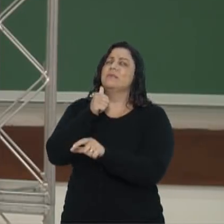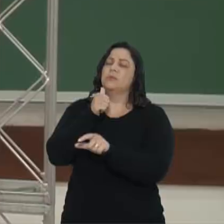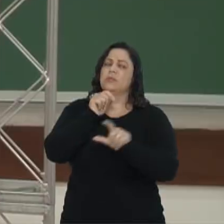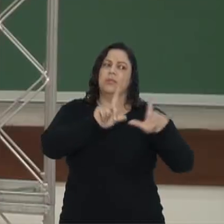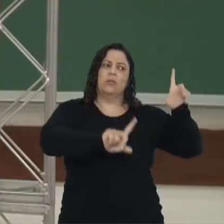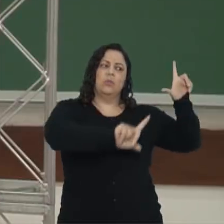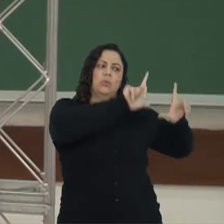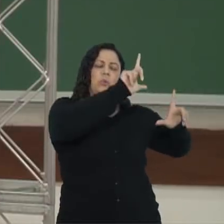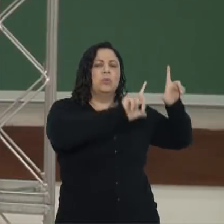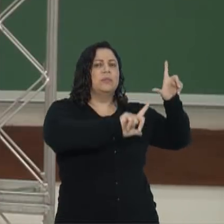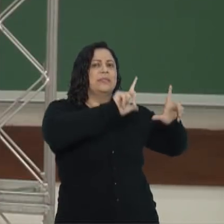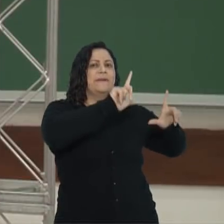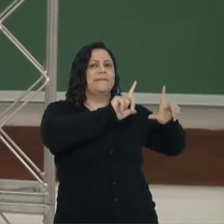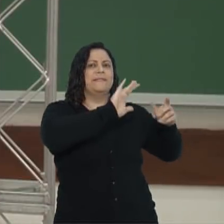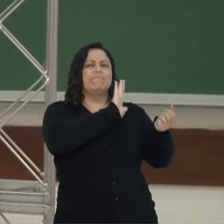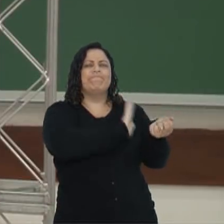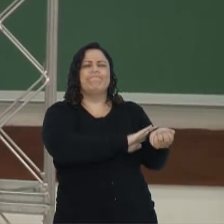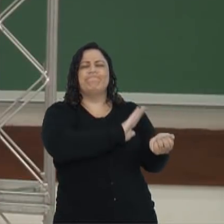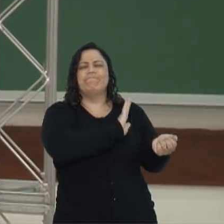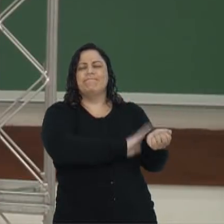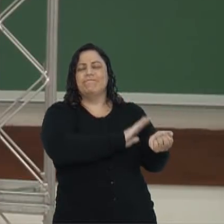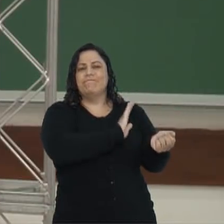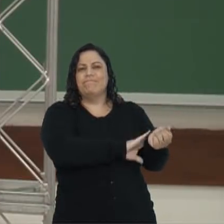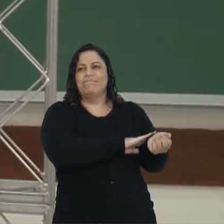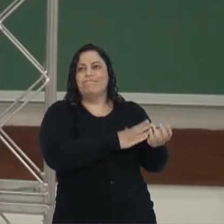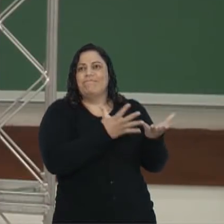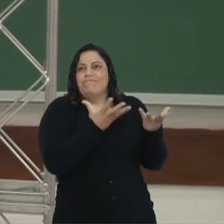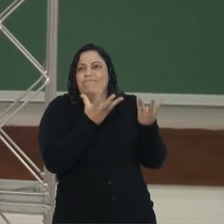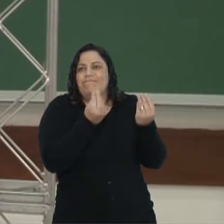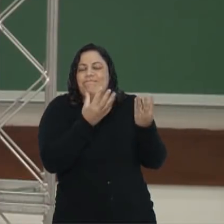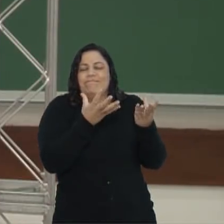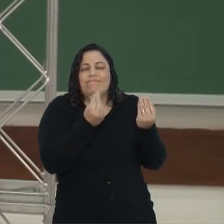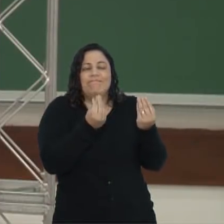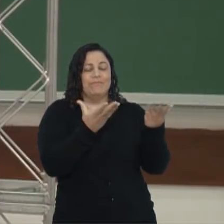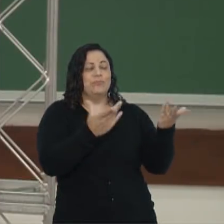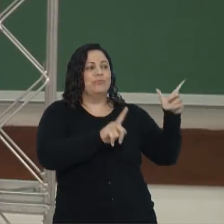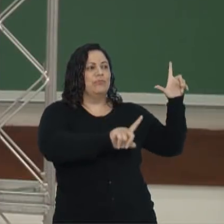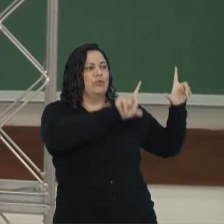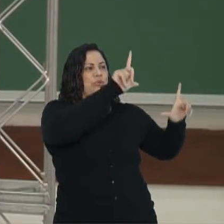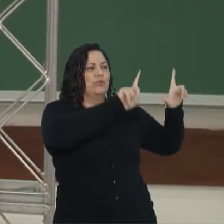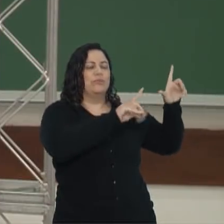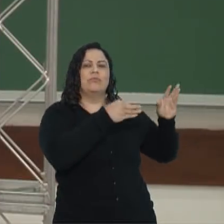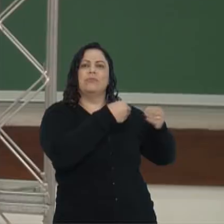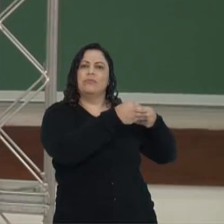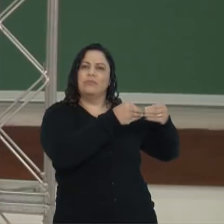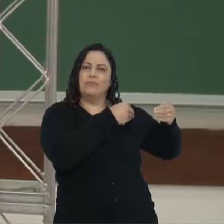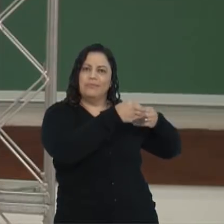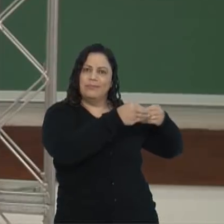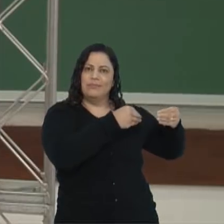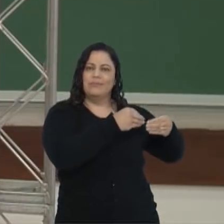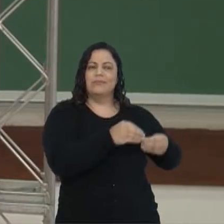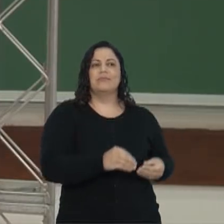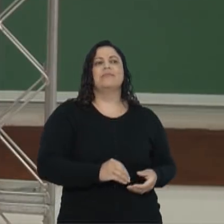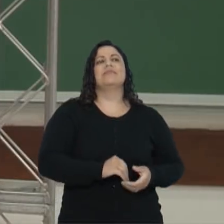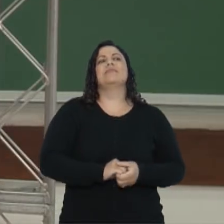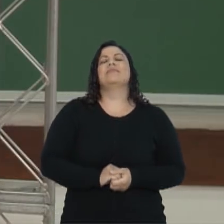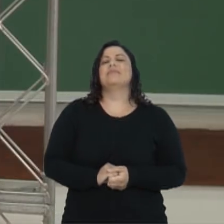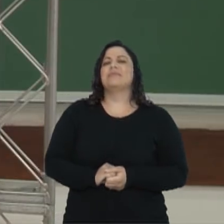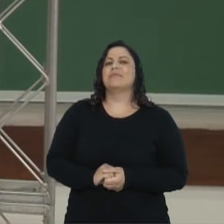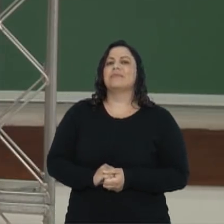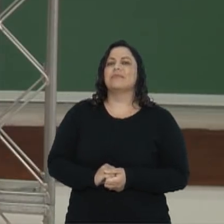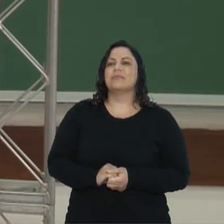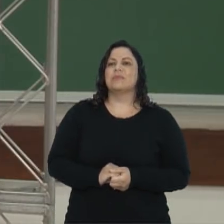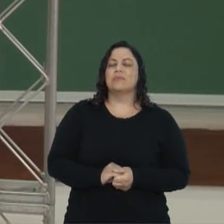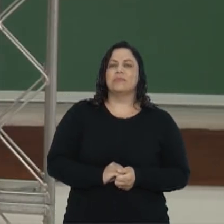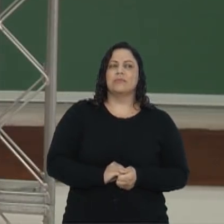tem fanática, né, é excessivo esse gosto dela pela telenovela. Então veja ali, ó, a professora